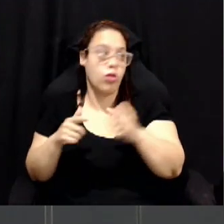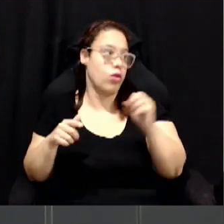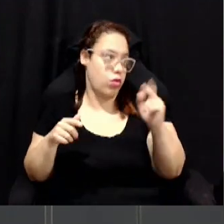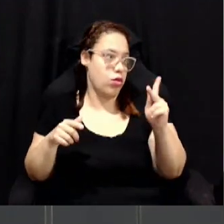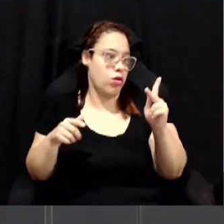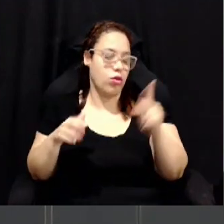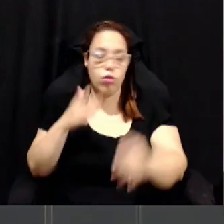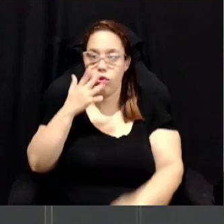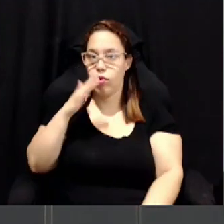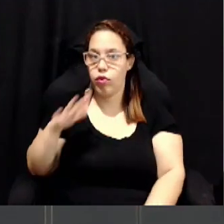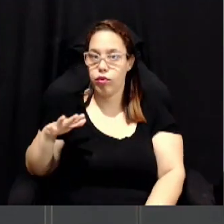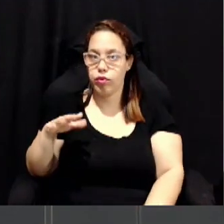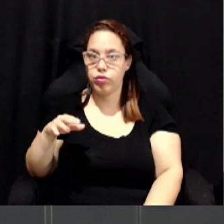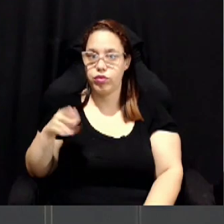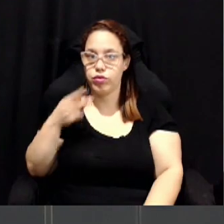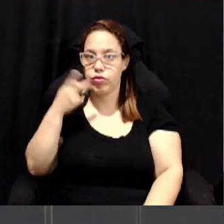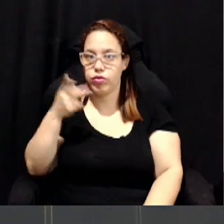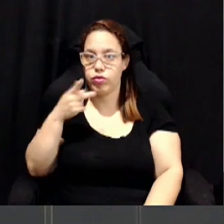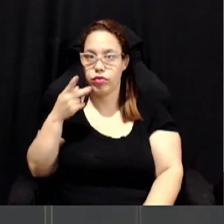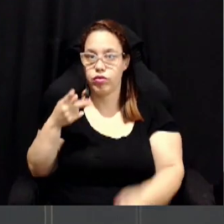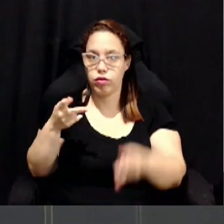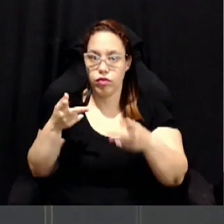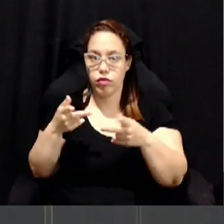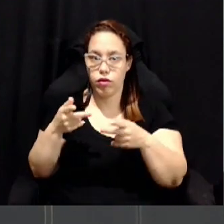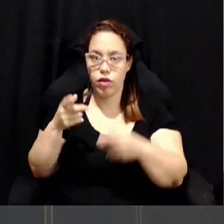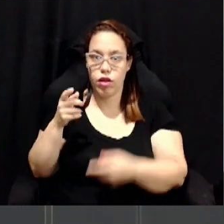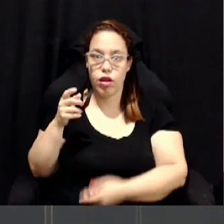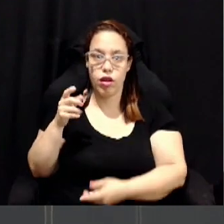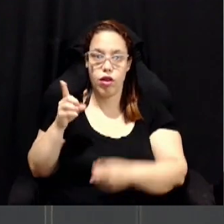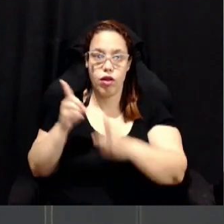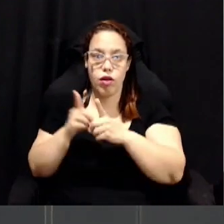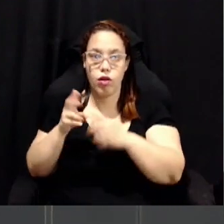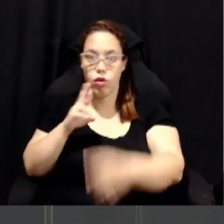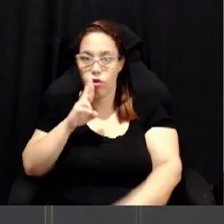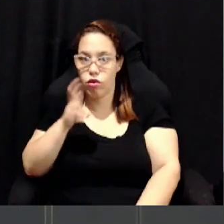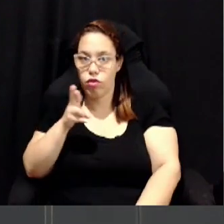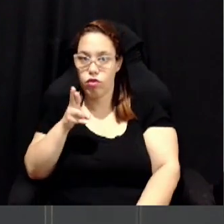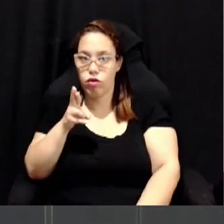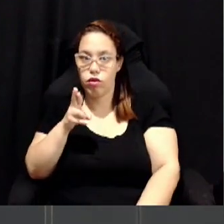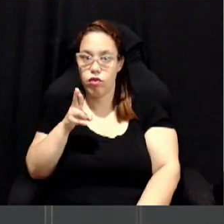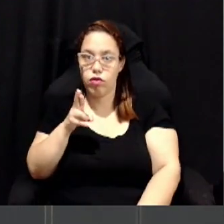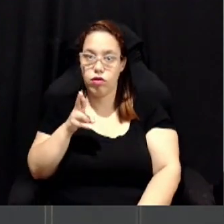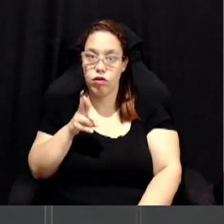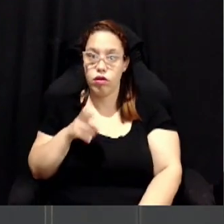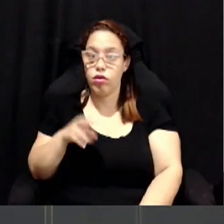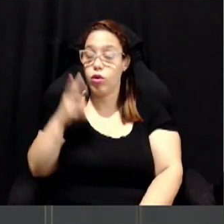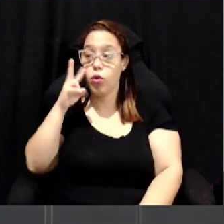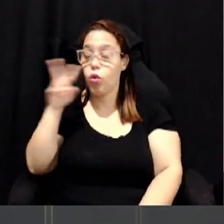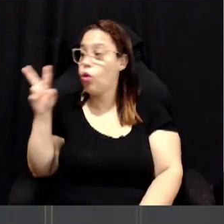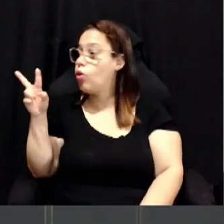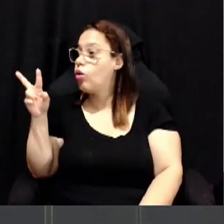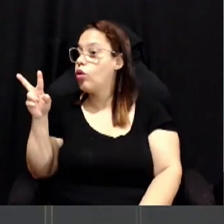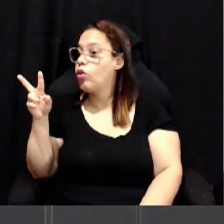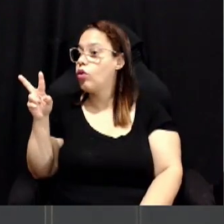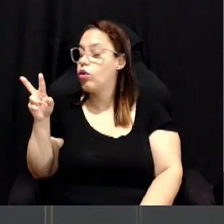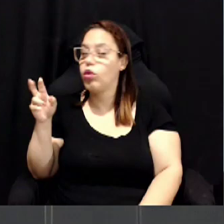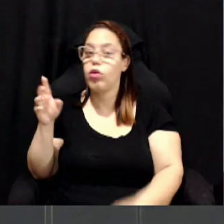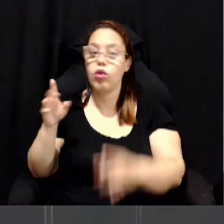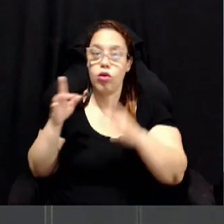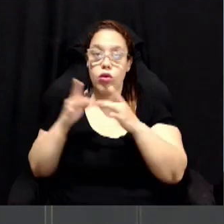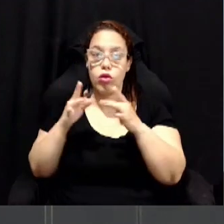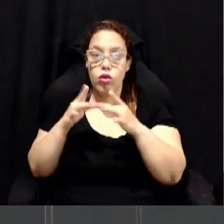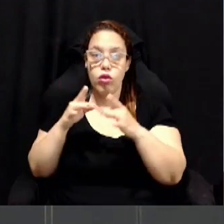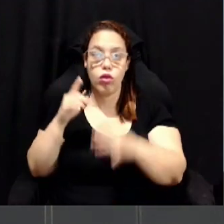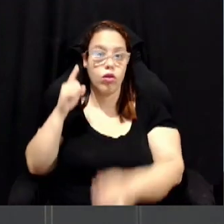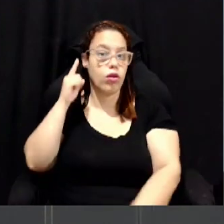você fala, você já percebe que não atende, né? Você fala o nome, não olha para você, não mantém contato visual, então já vai fazer um